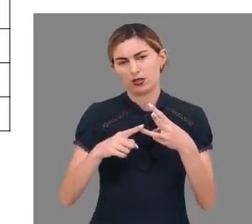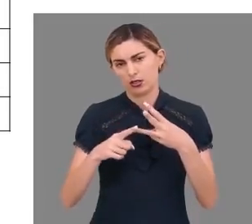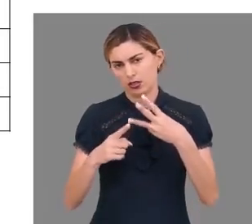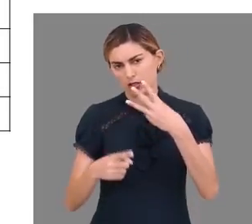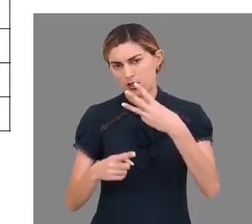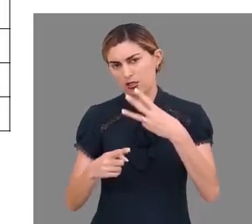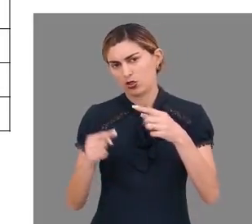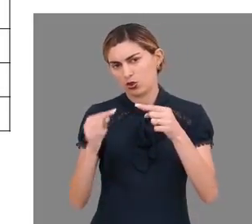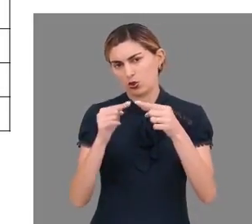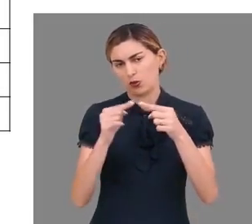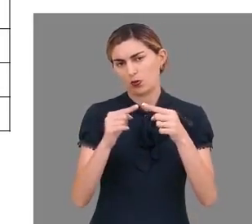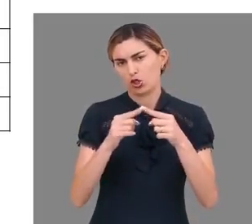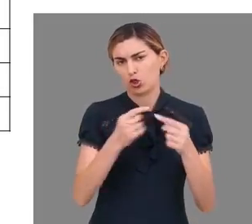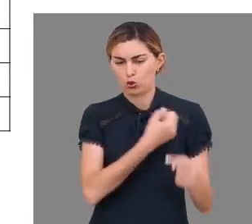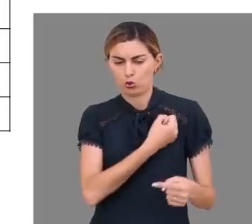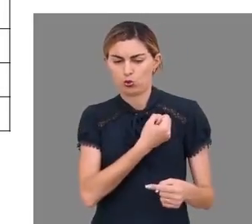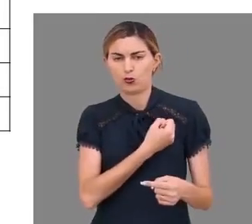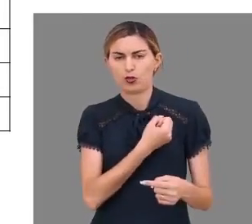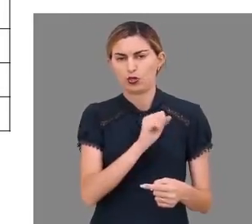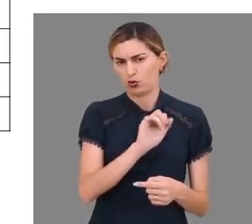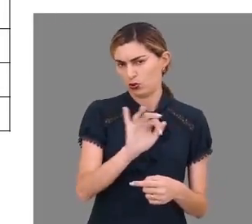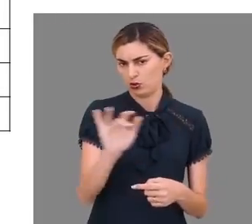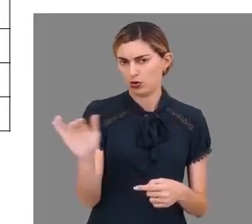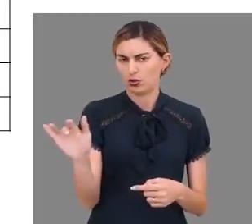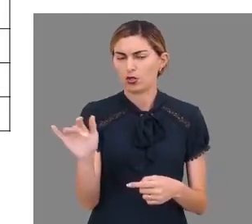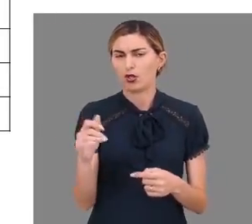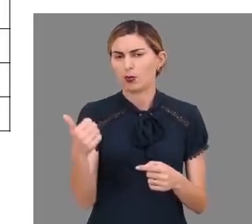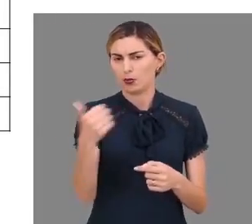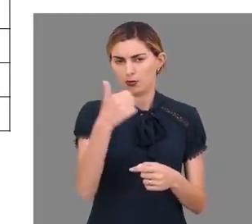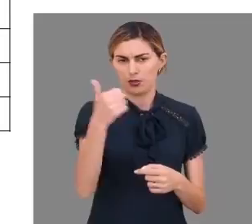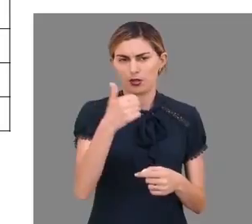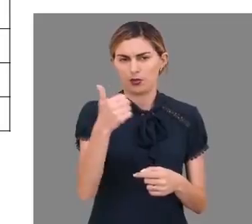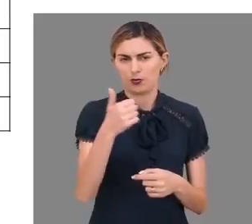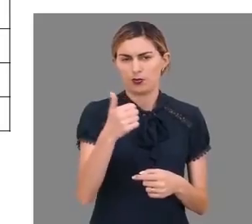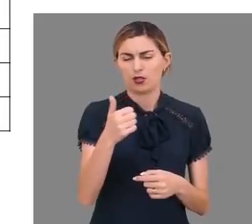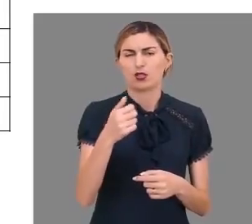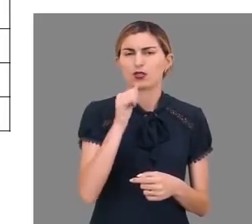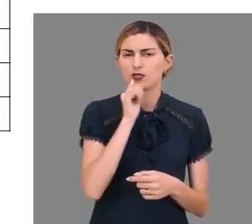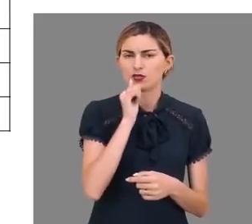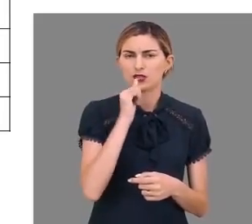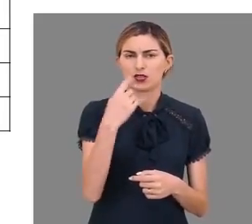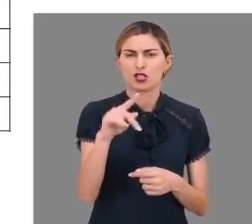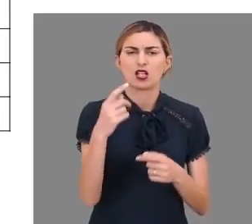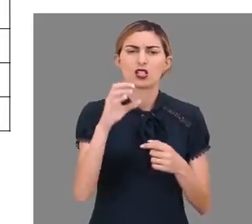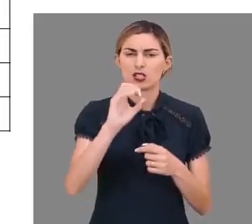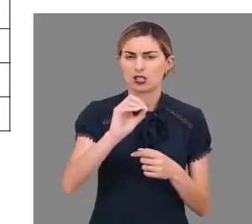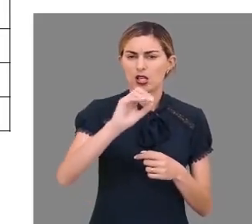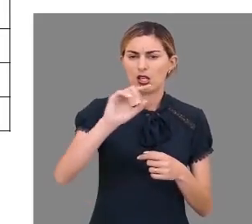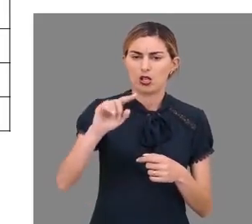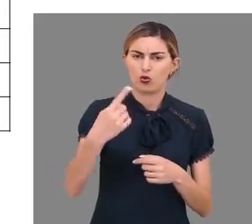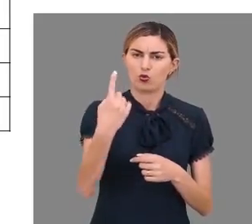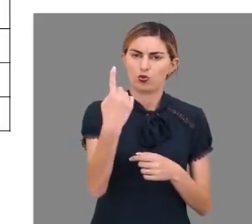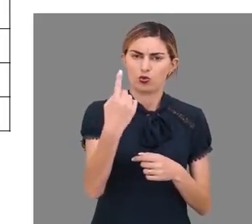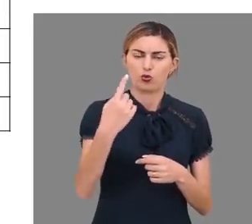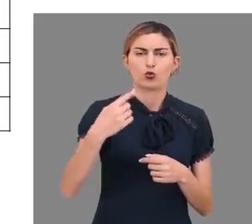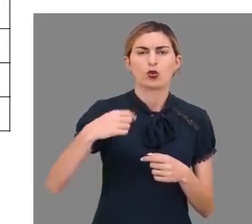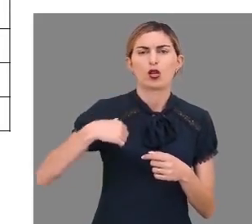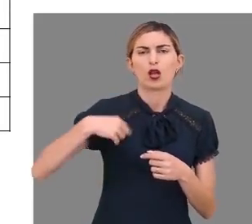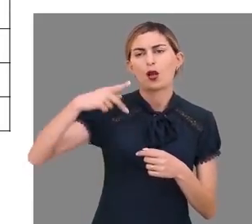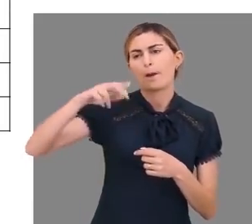3 combinações de dígitos numéricos, onde a primeira chave de combinação, para este exemplo, diz